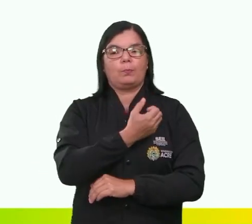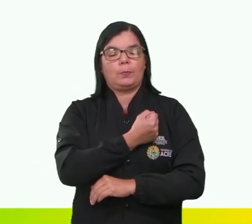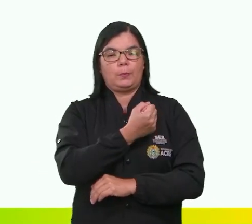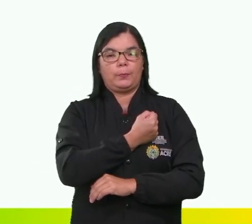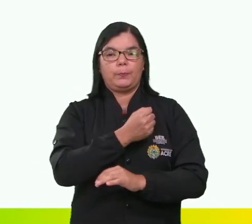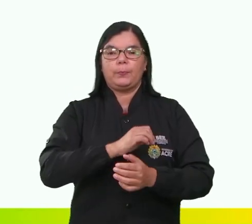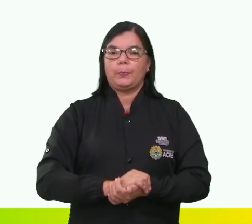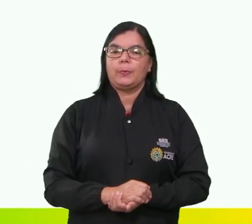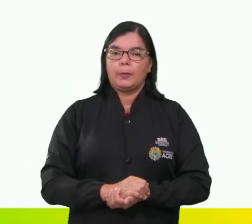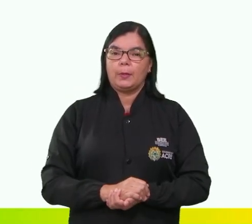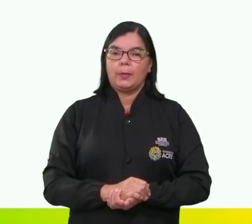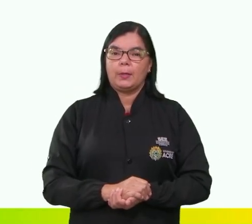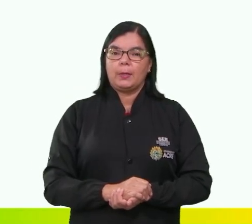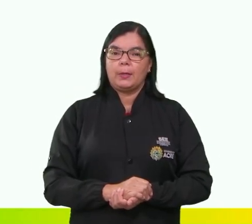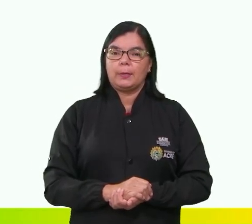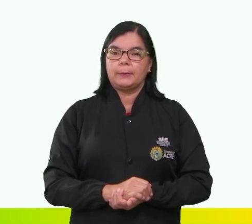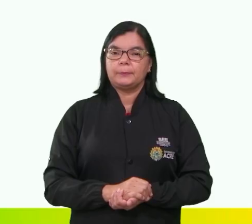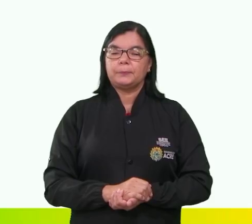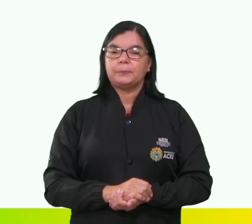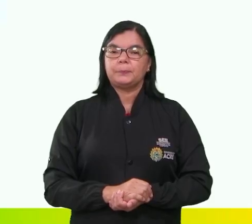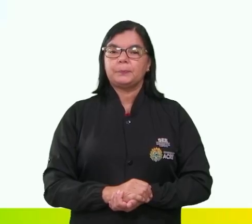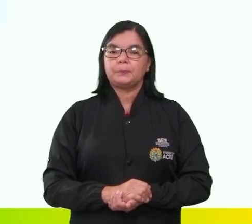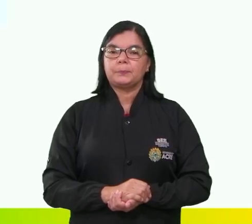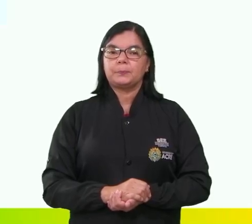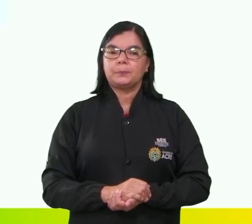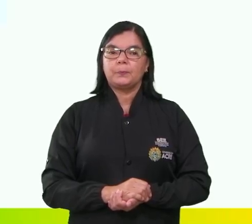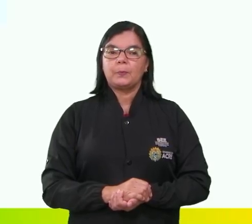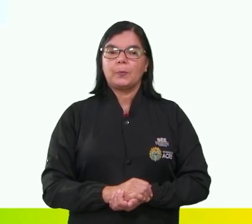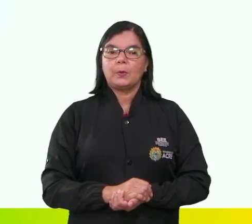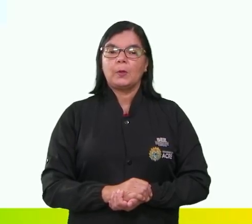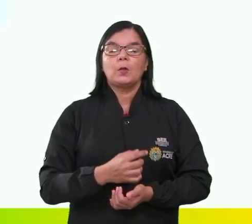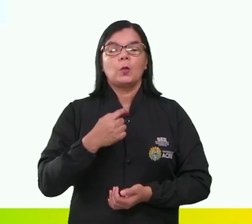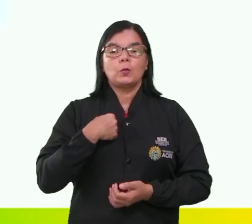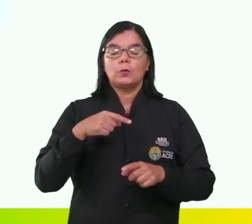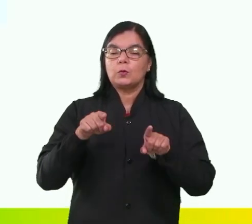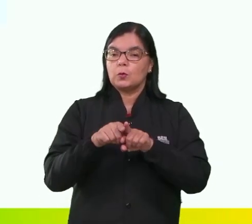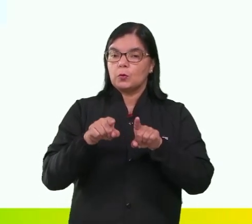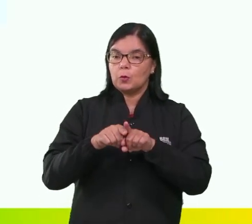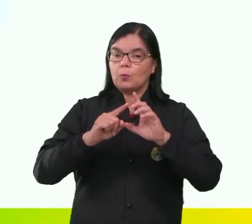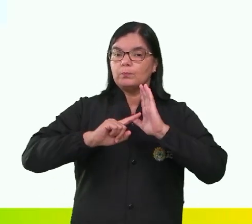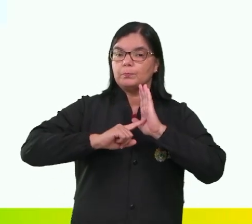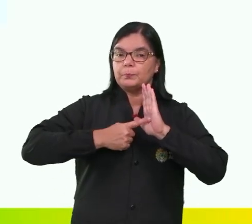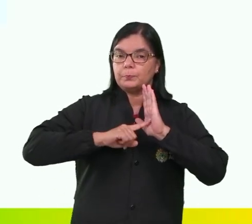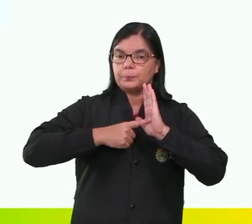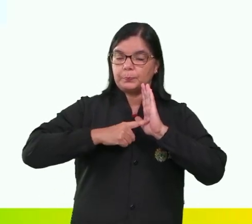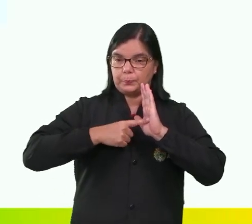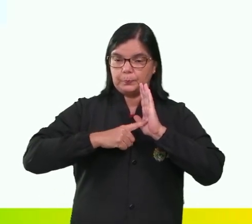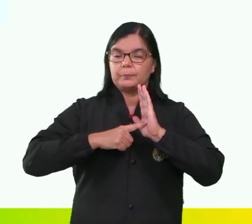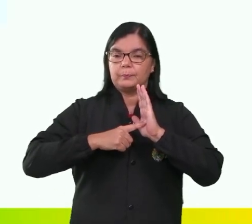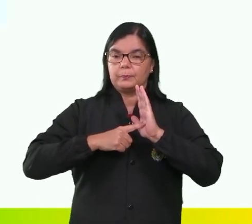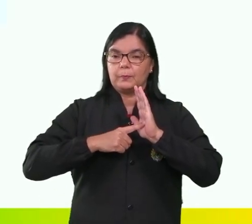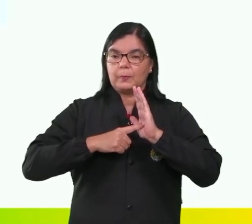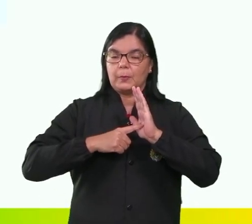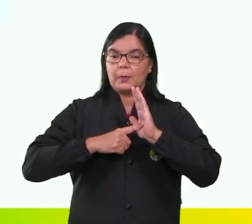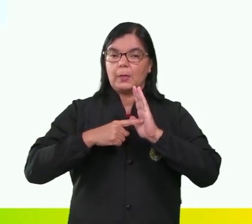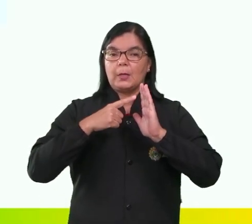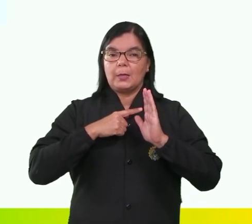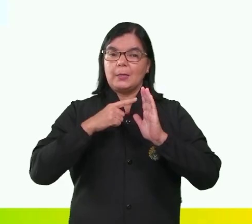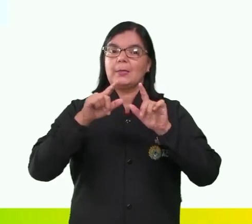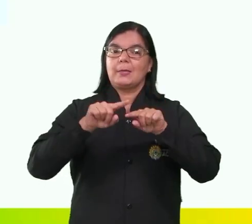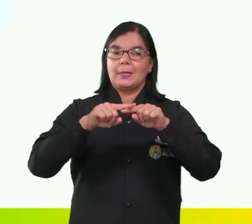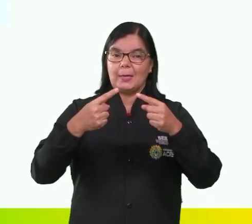E aqui é o menor deles. Ok? Então, o ponto em que o eixo de